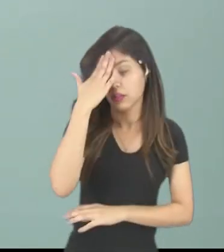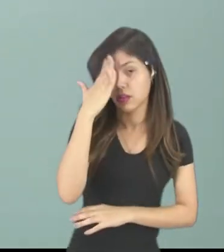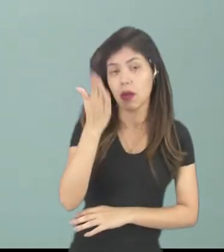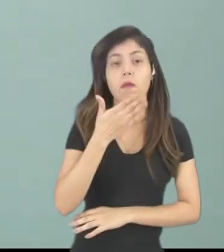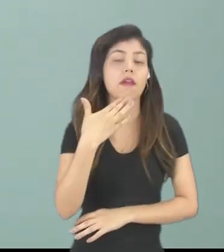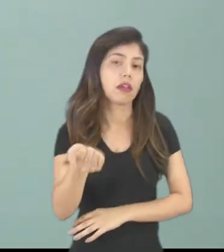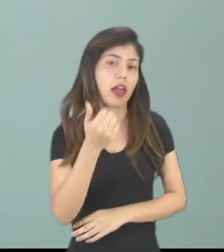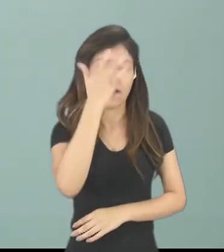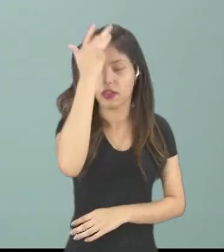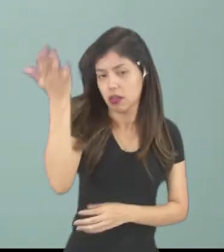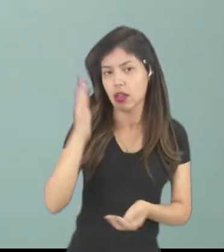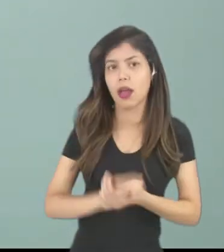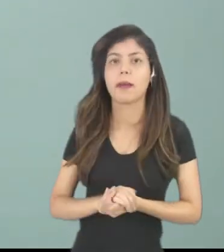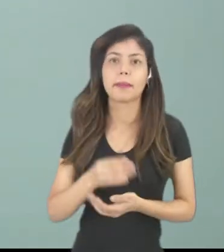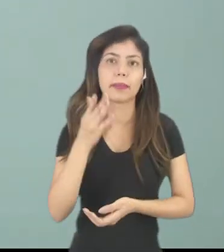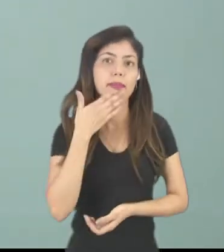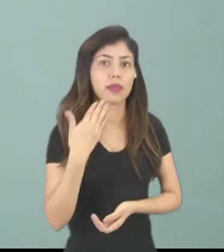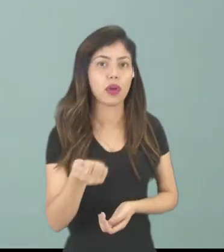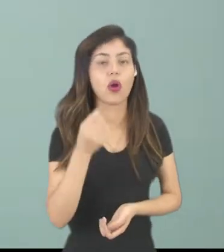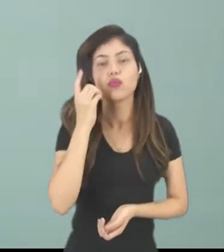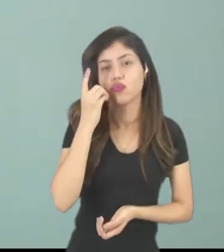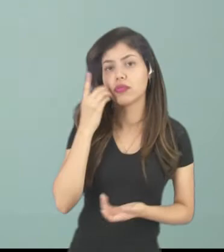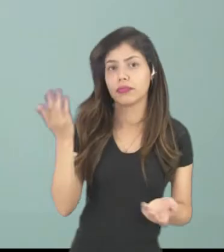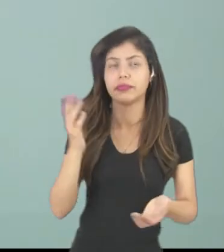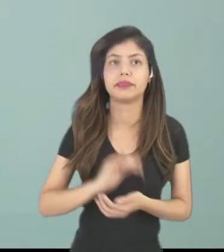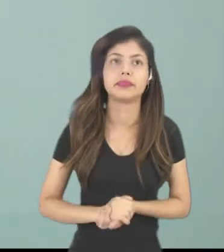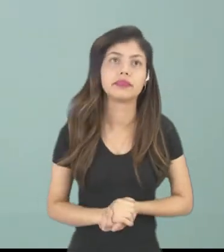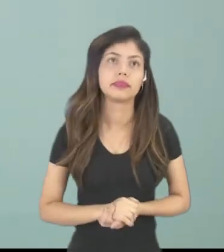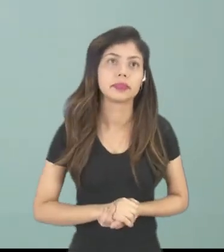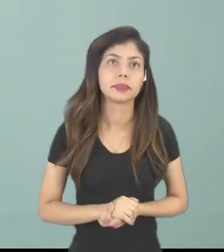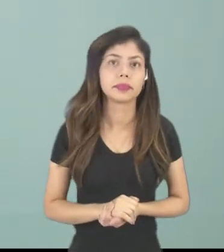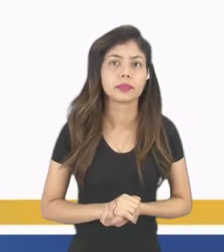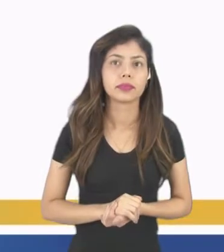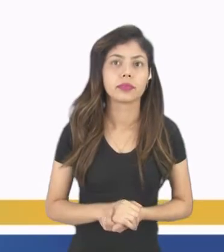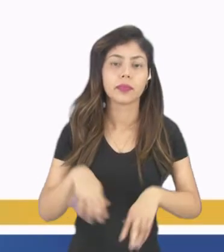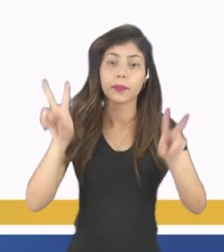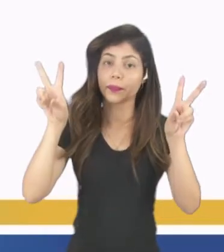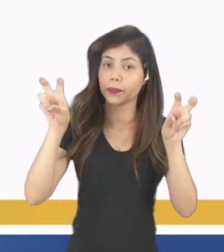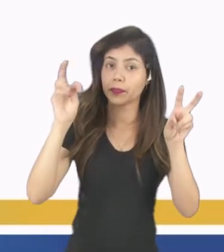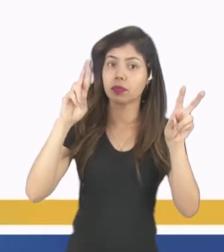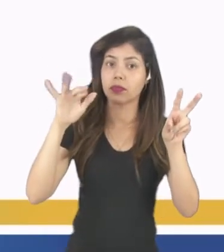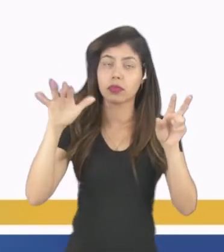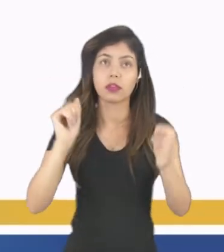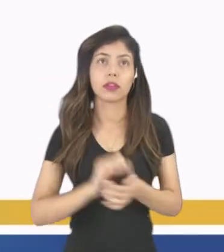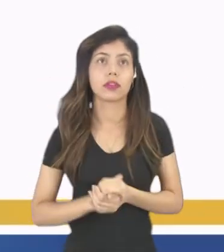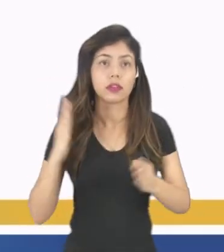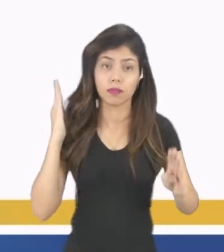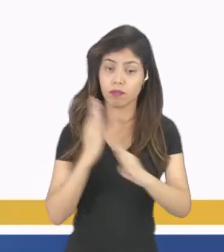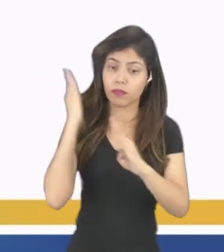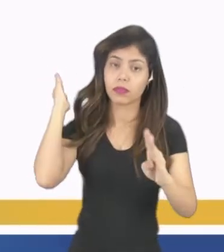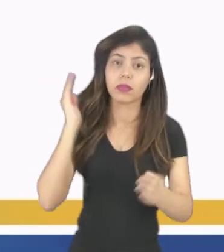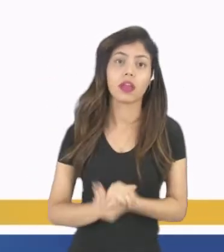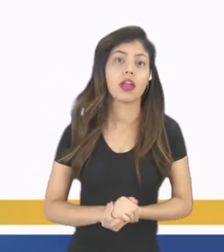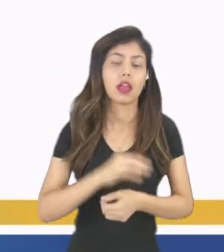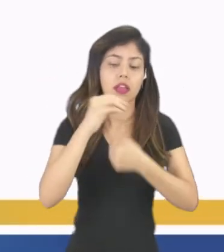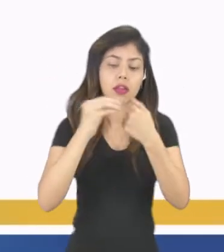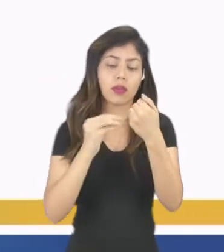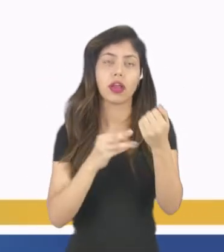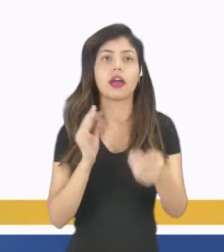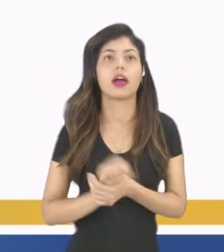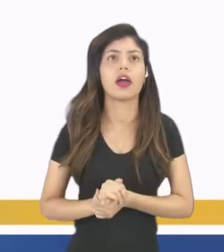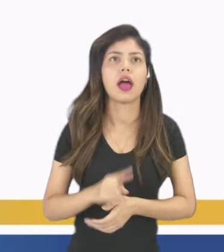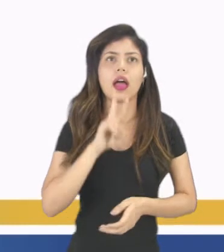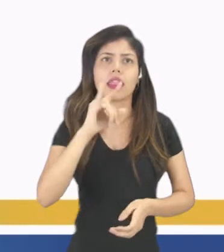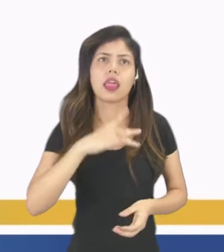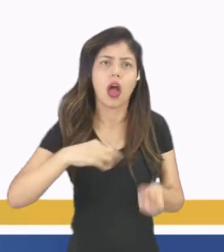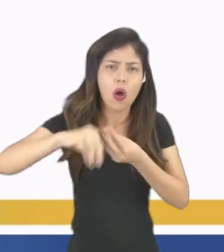e facilitar o nosso cotidiano. Então, teoria das colisões. Para que ocorra uma reação, a